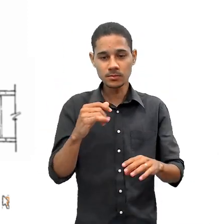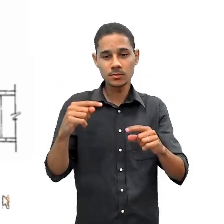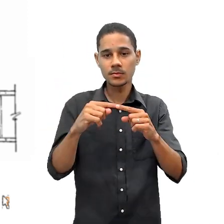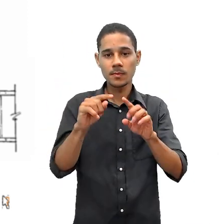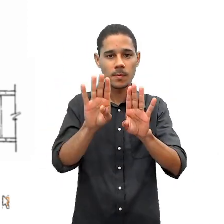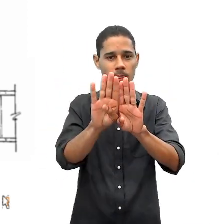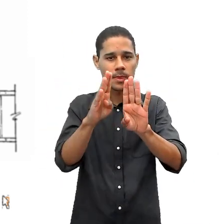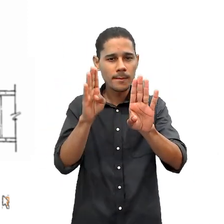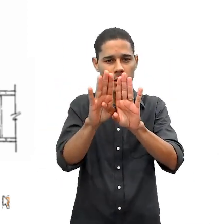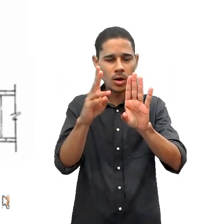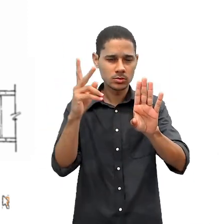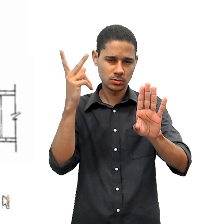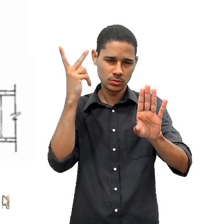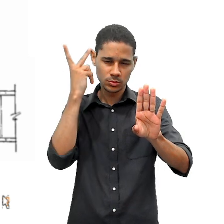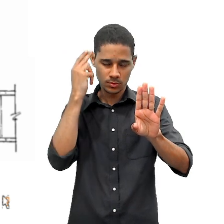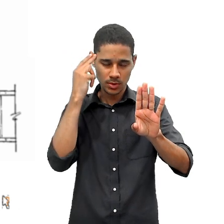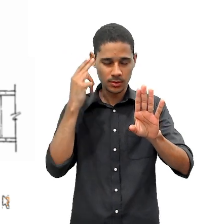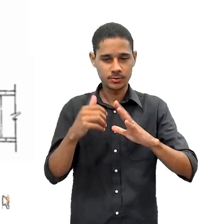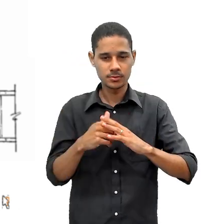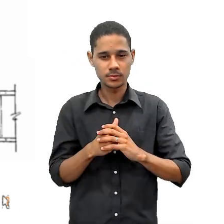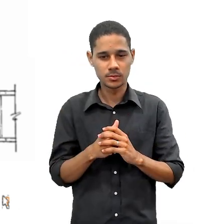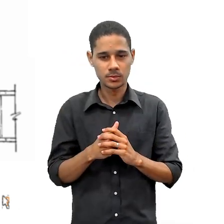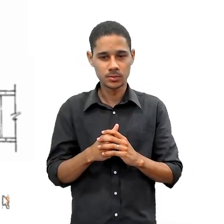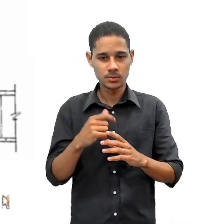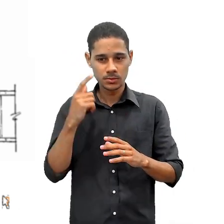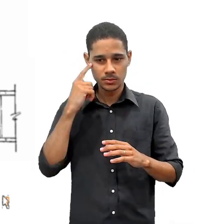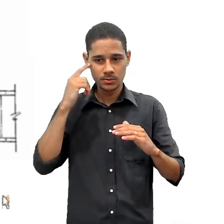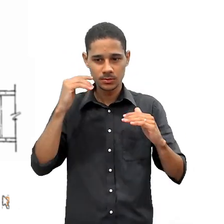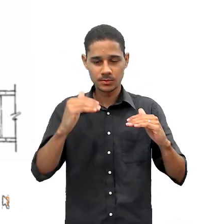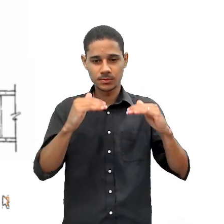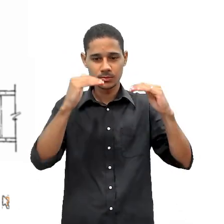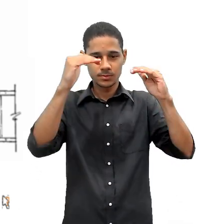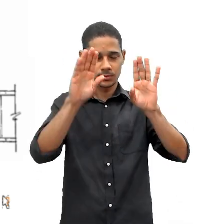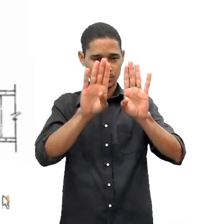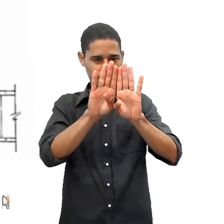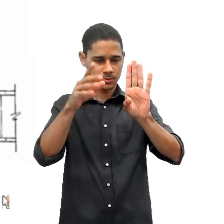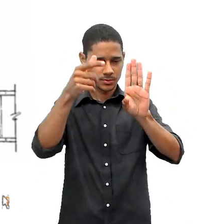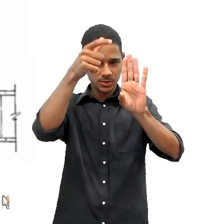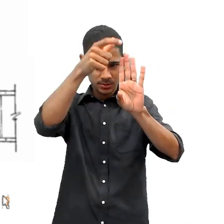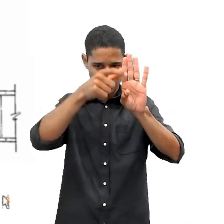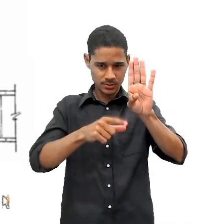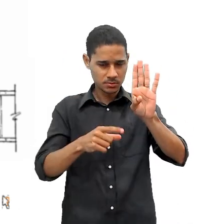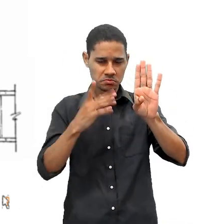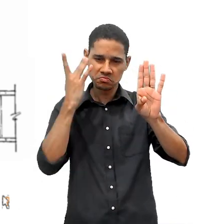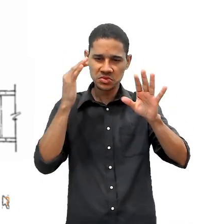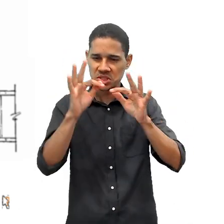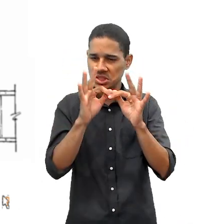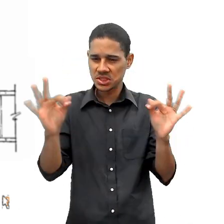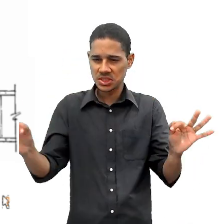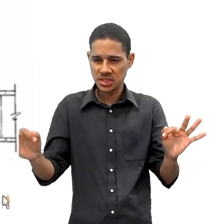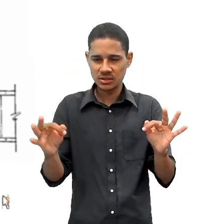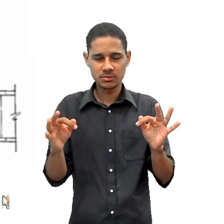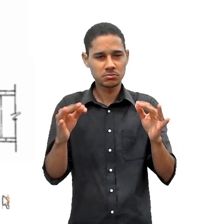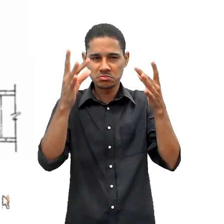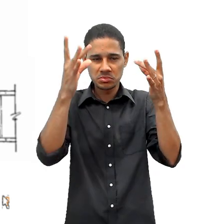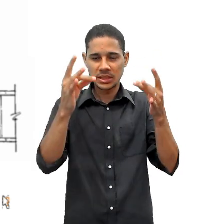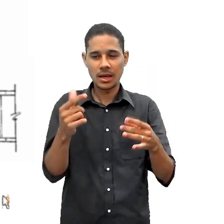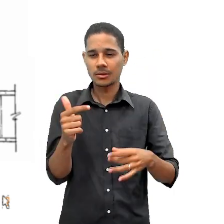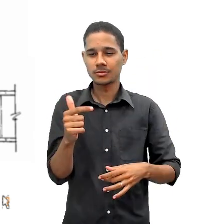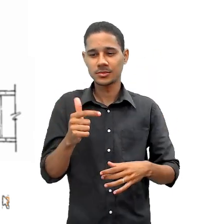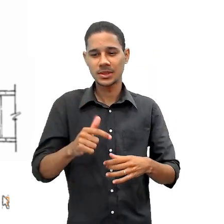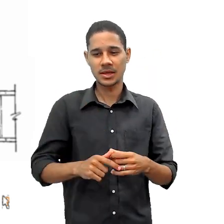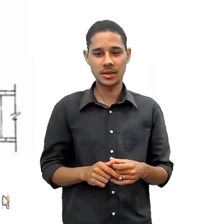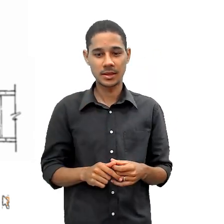porta comum, onde a gente está vendo ali na elevação dela, né? A folha da porta é uma folha simples, ela não tem muitos detalhes, e nós